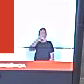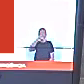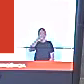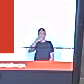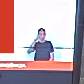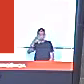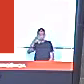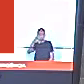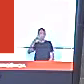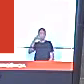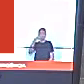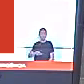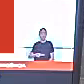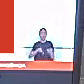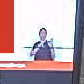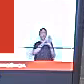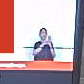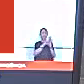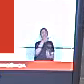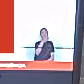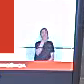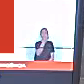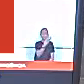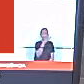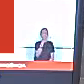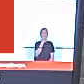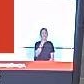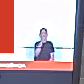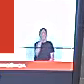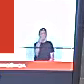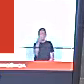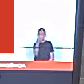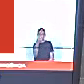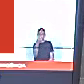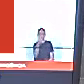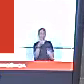8.999 e até mesmo a lei 13.146 em alguns pontos,